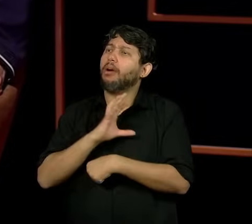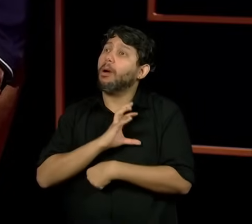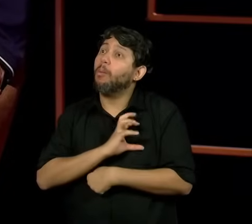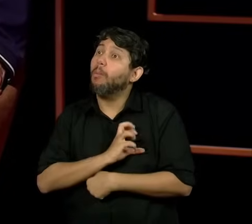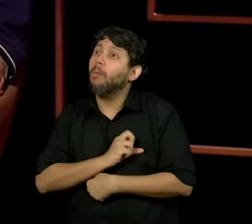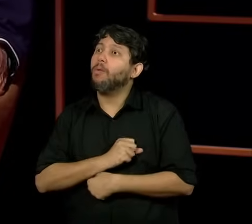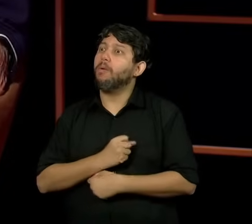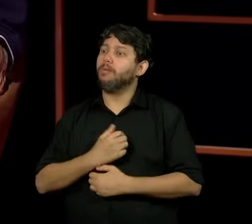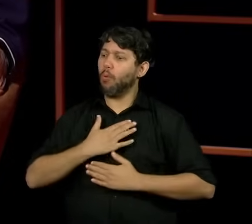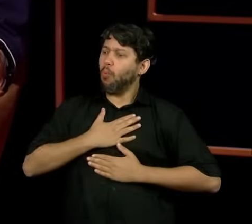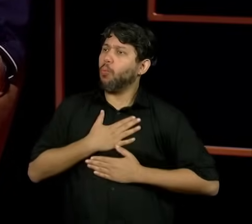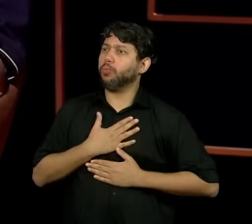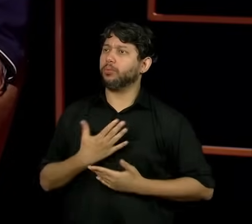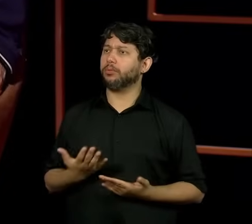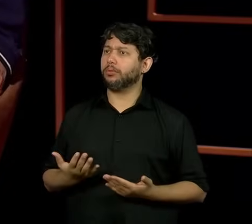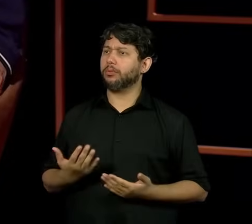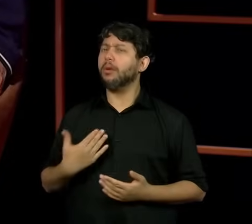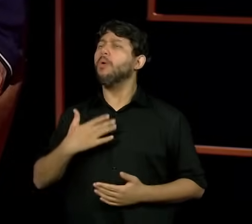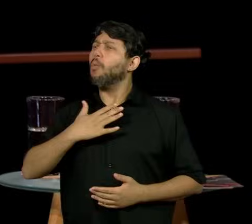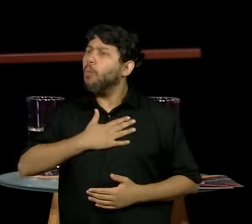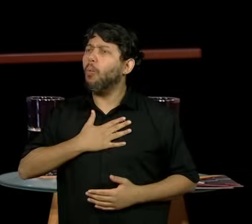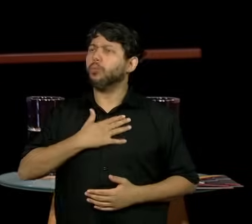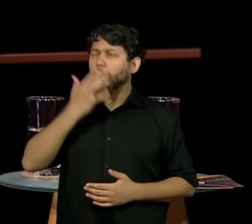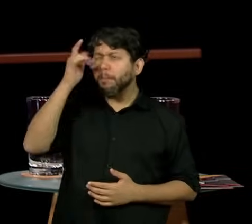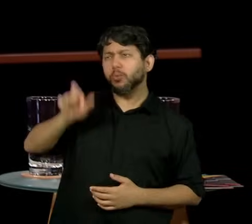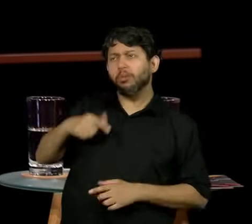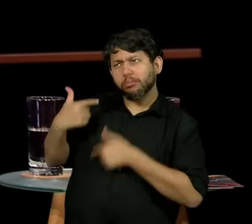paixão. Eu amo sempre o meu elenco.